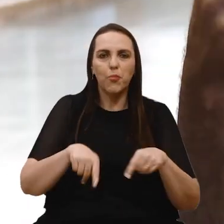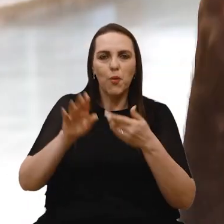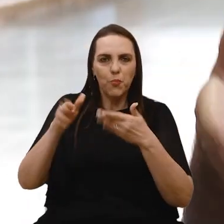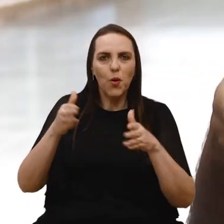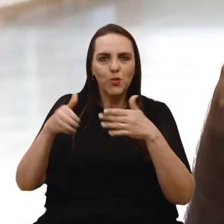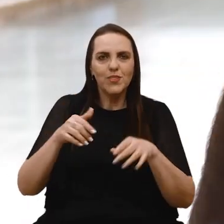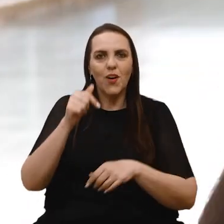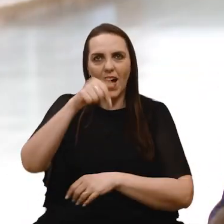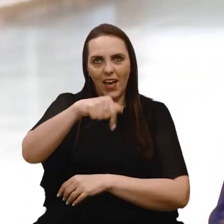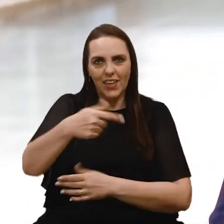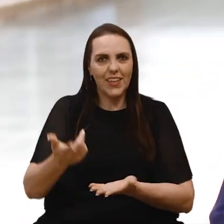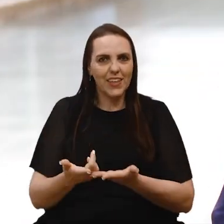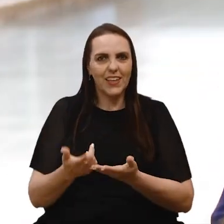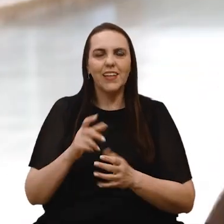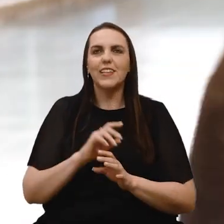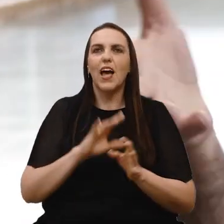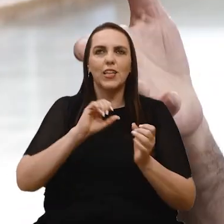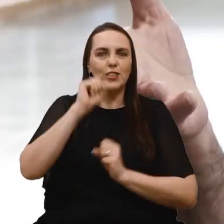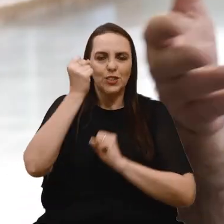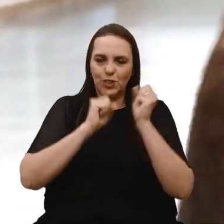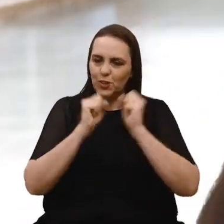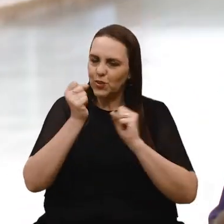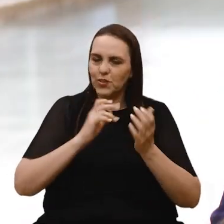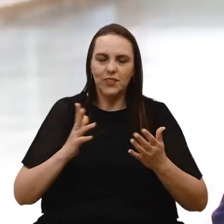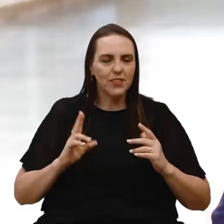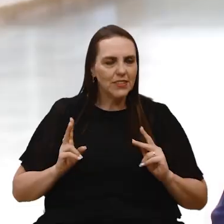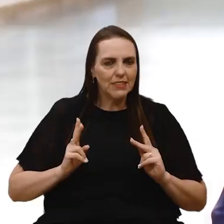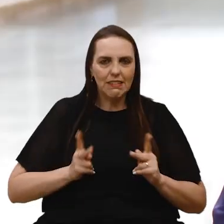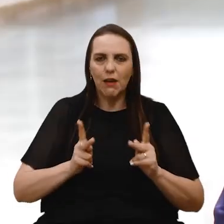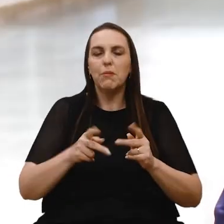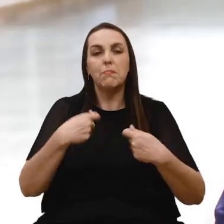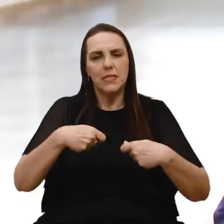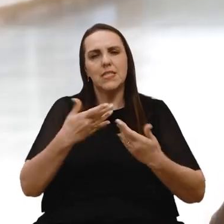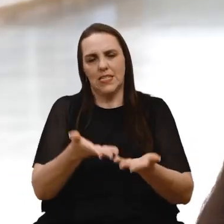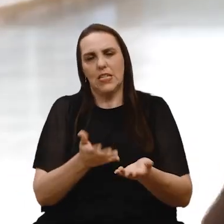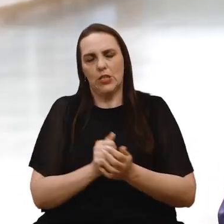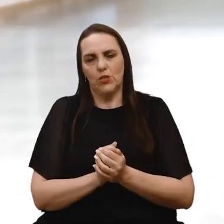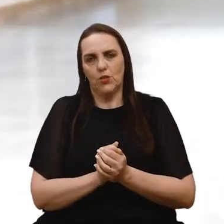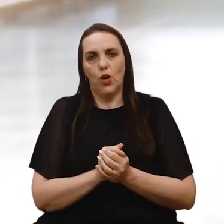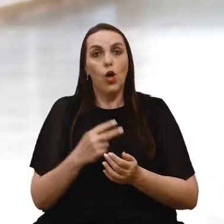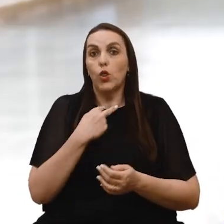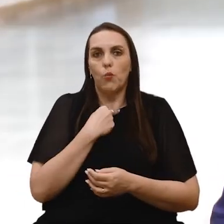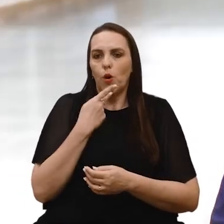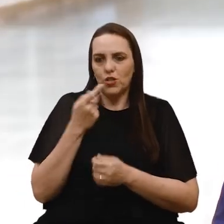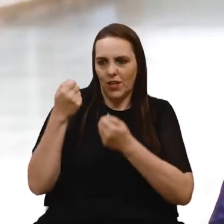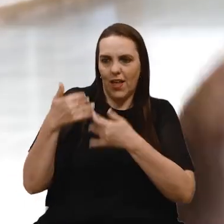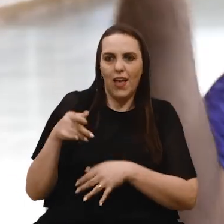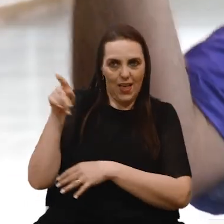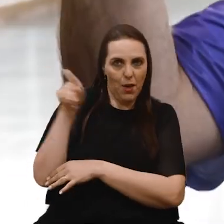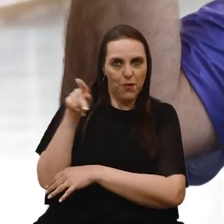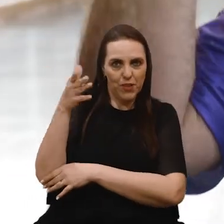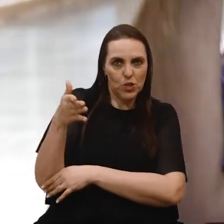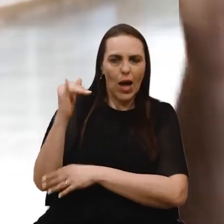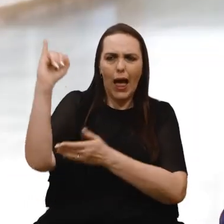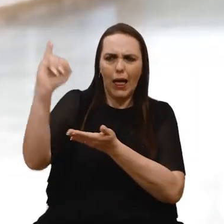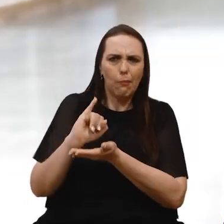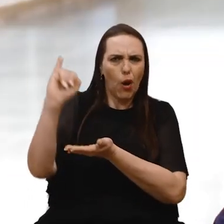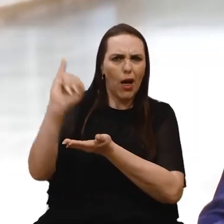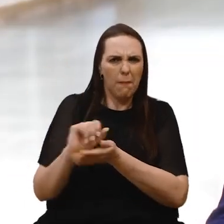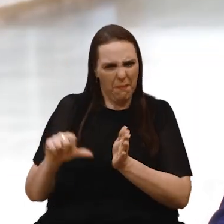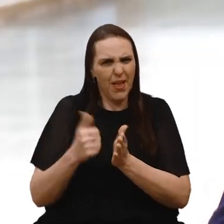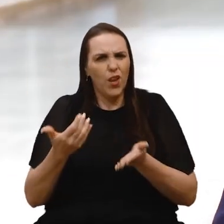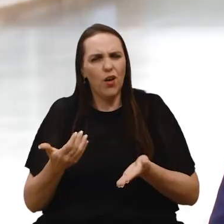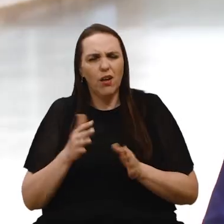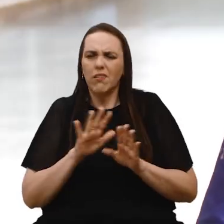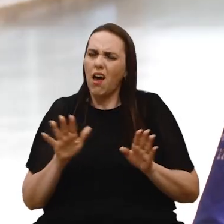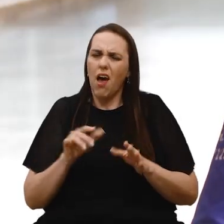assim, valorizando a nossa indústria, porque a gente precisa disso, né? A gente não pode achar, como a professora colocou, que o importado é melhor. Tem